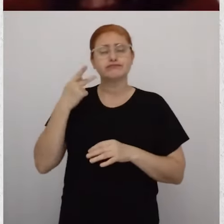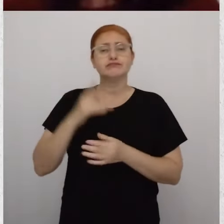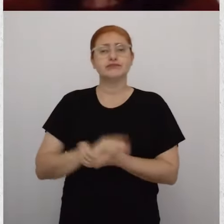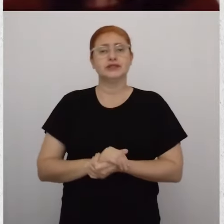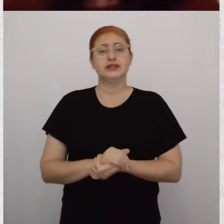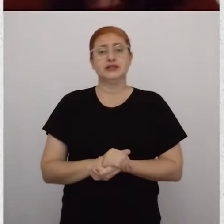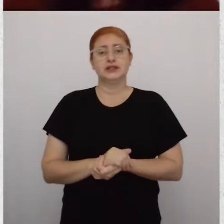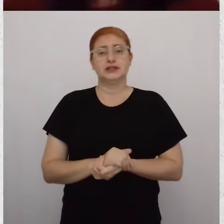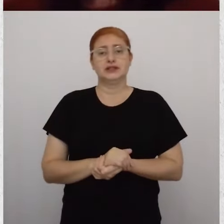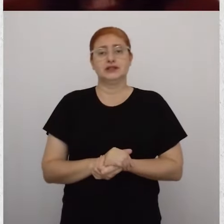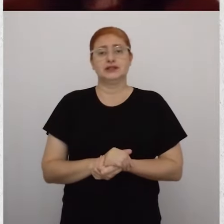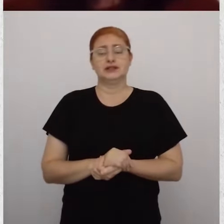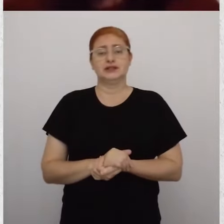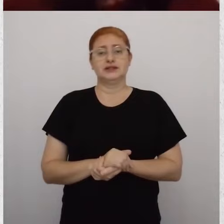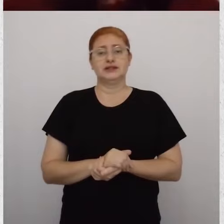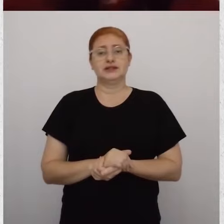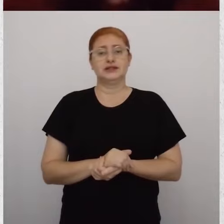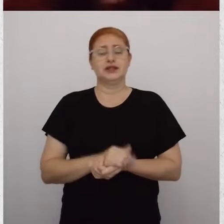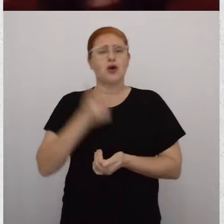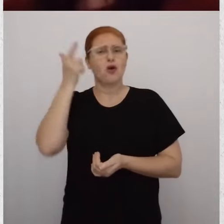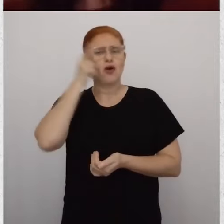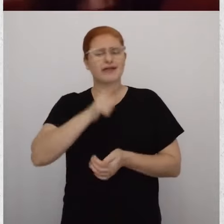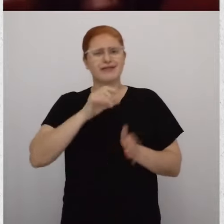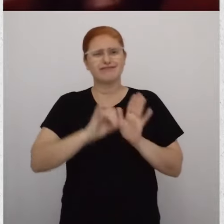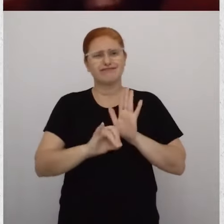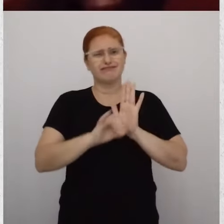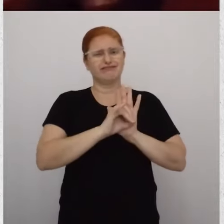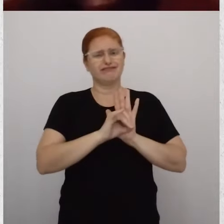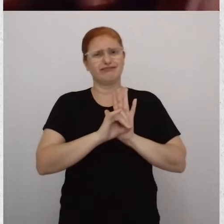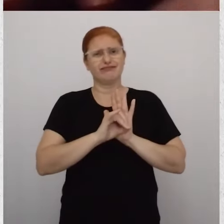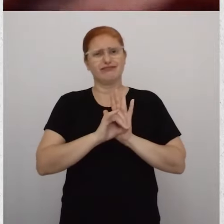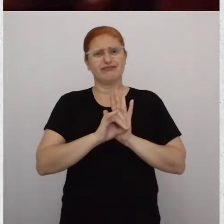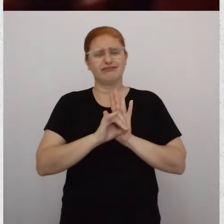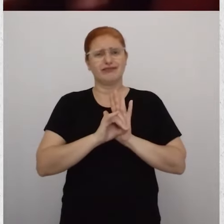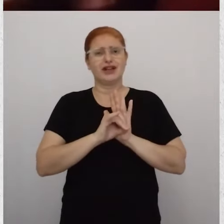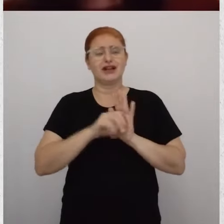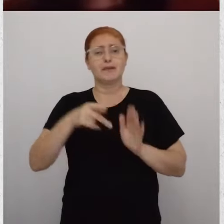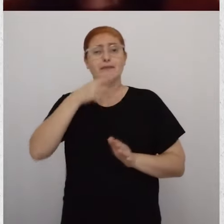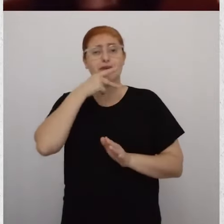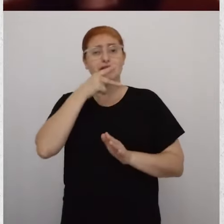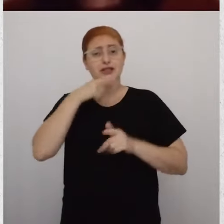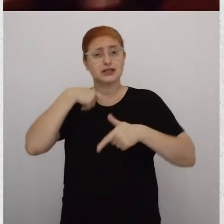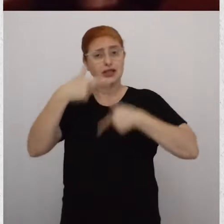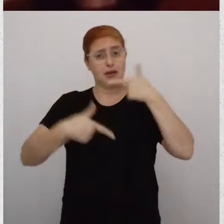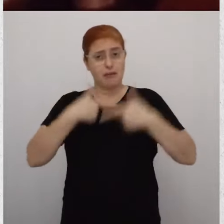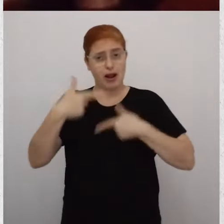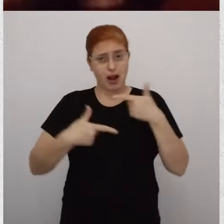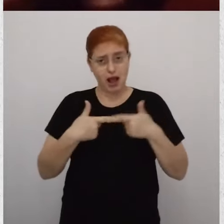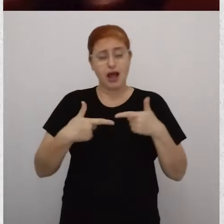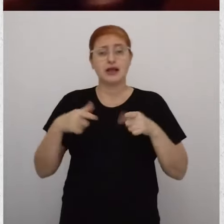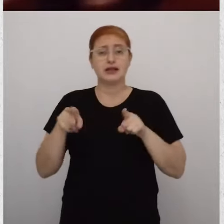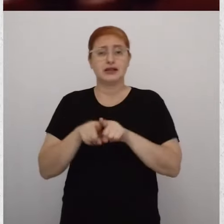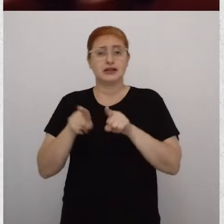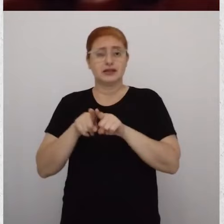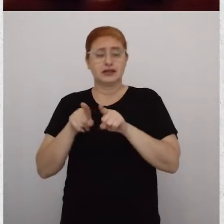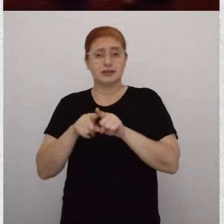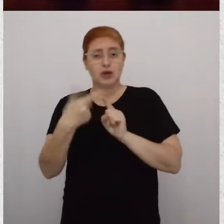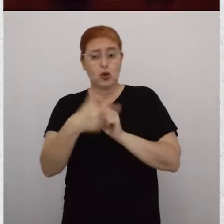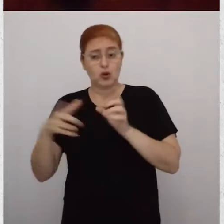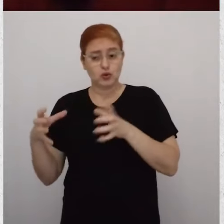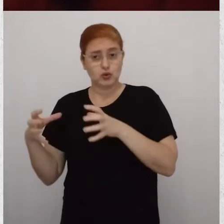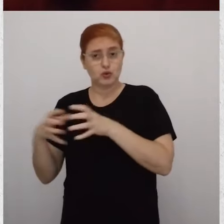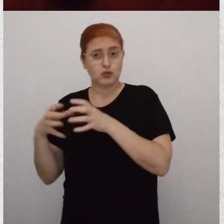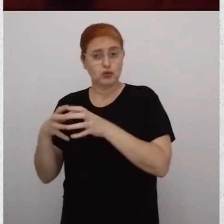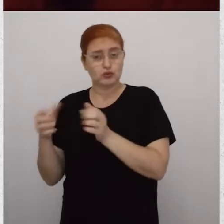não que não identifica o Partido dos Trabalhadores e as forças políticas que estão em torno dele, como a